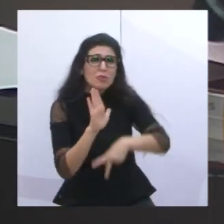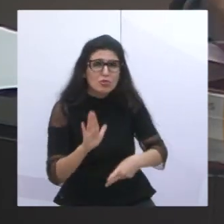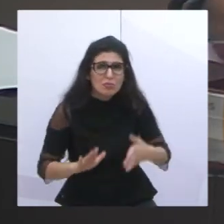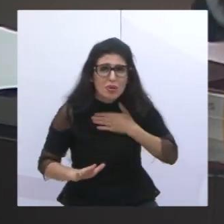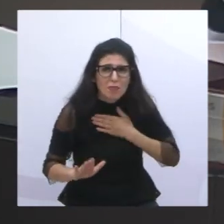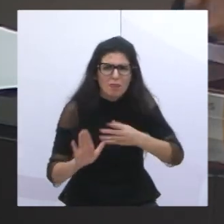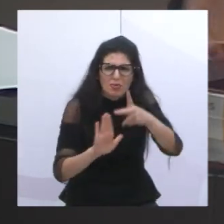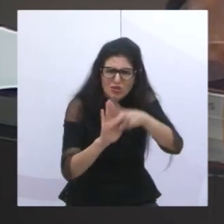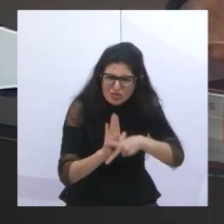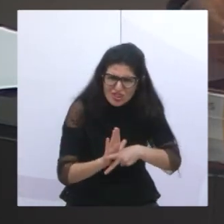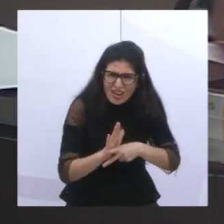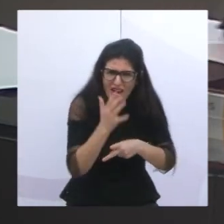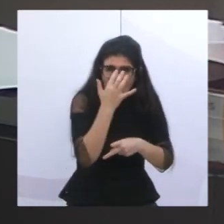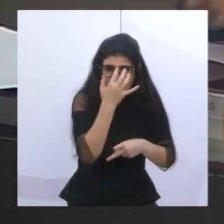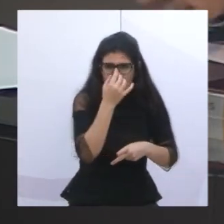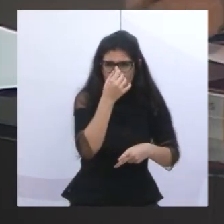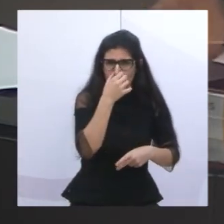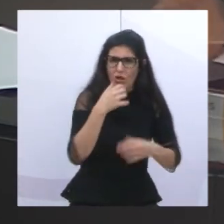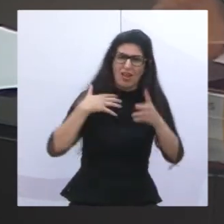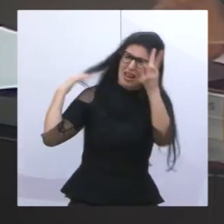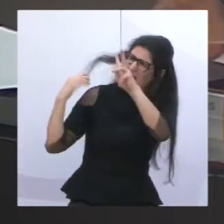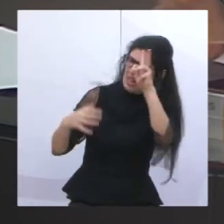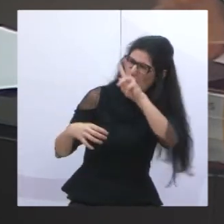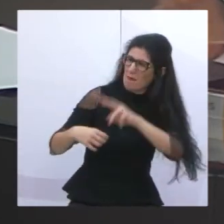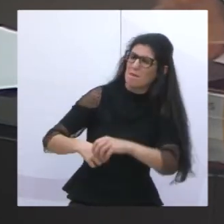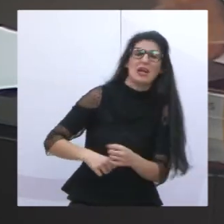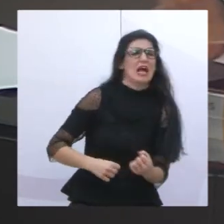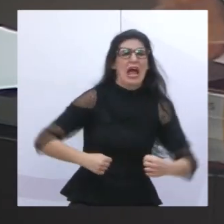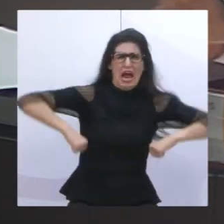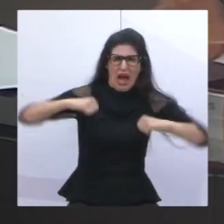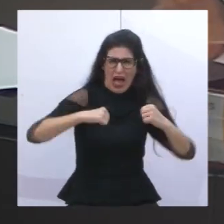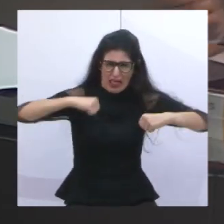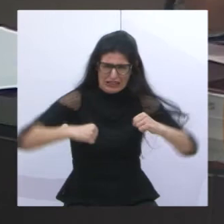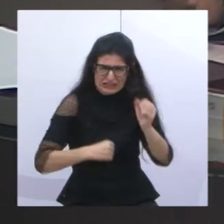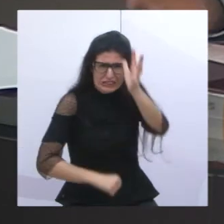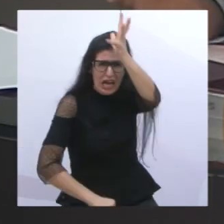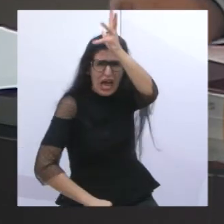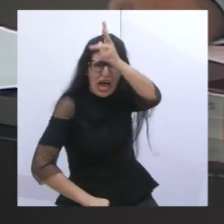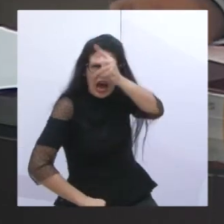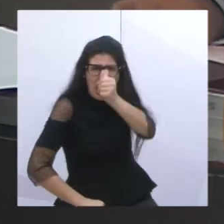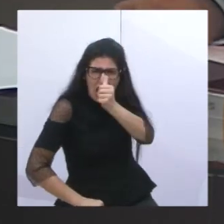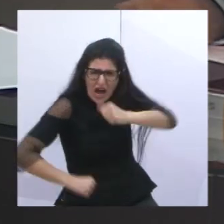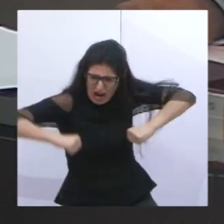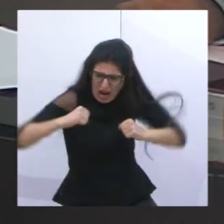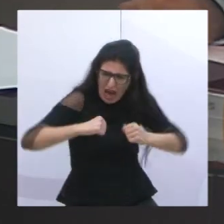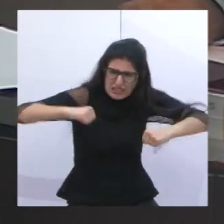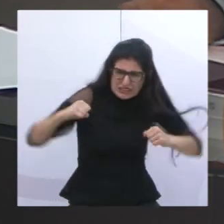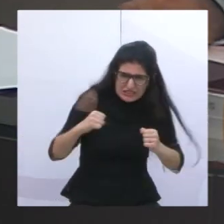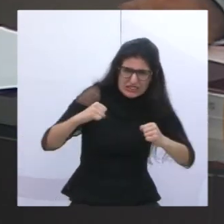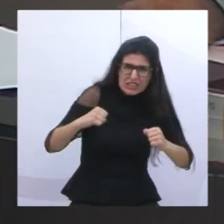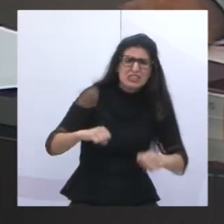colocou aqui o projeto da galinha de Angola e também colocou nós em Mau Lençor. Então eu acho